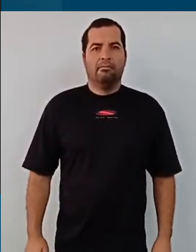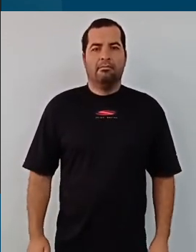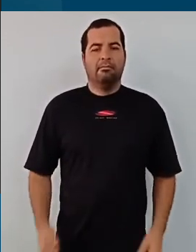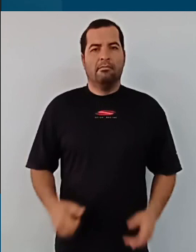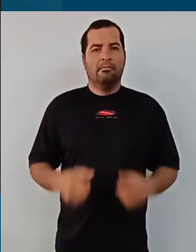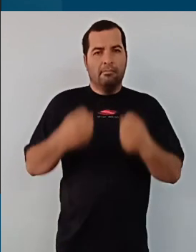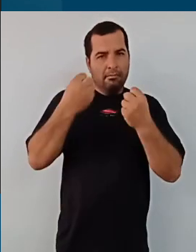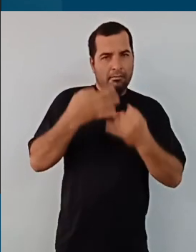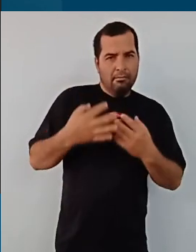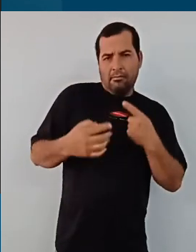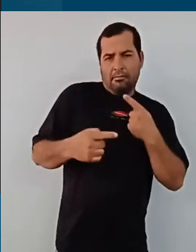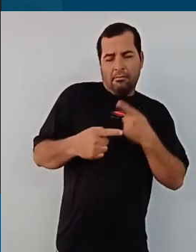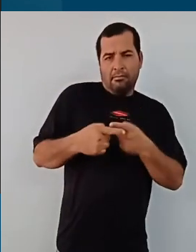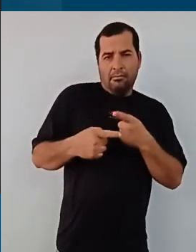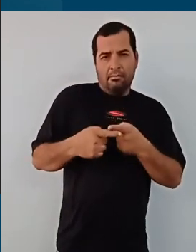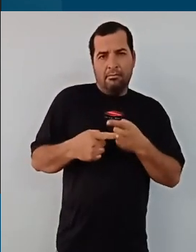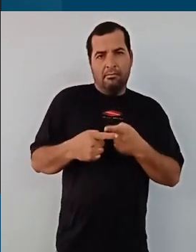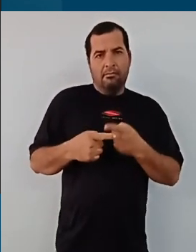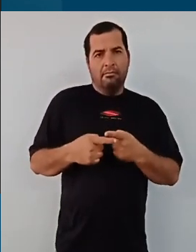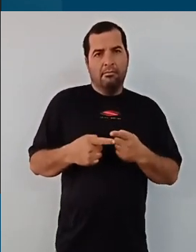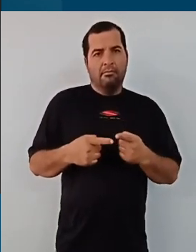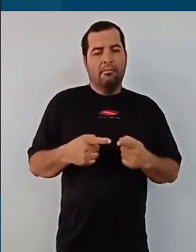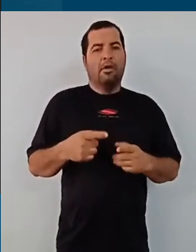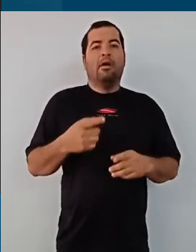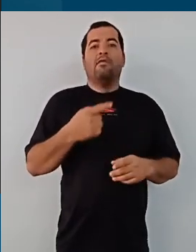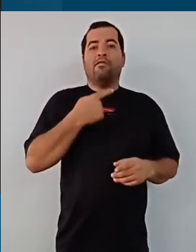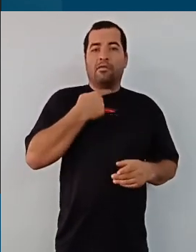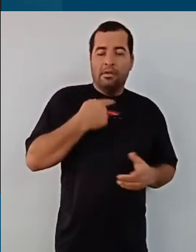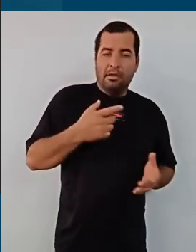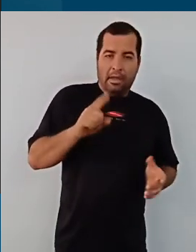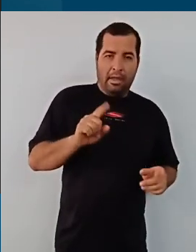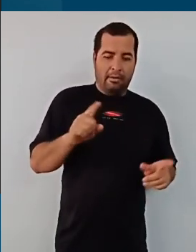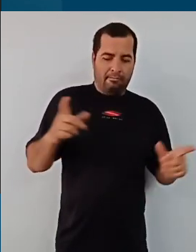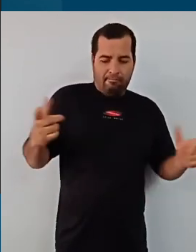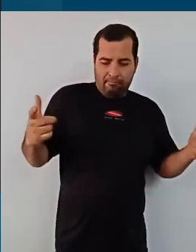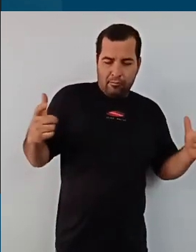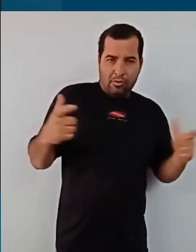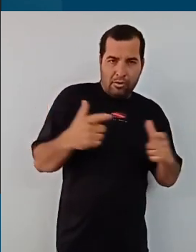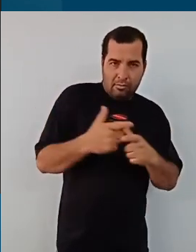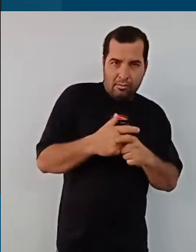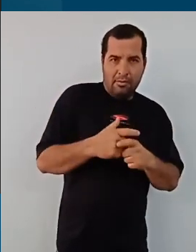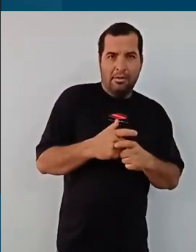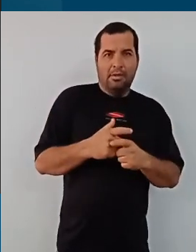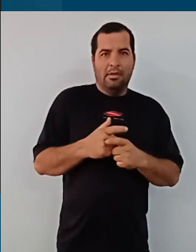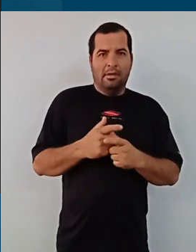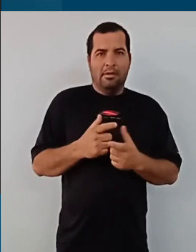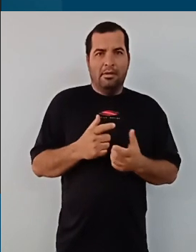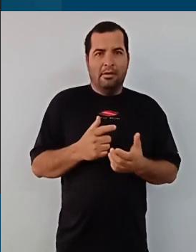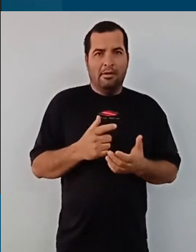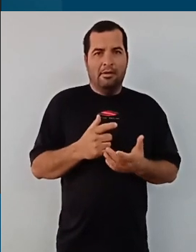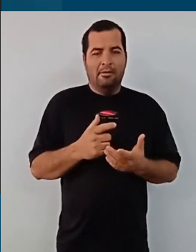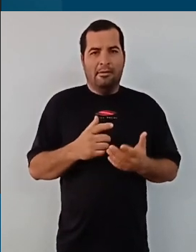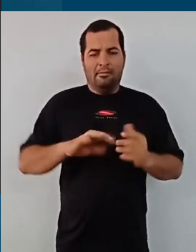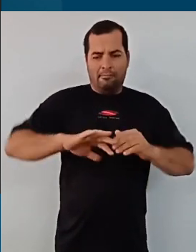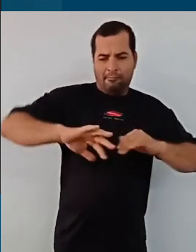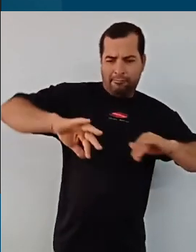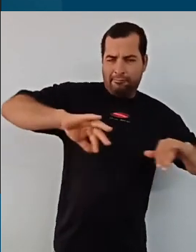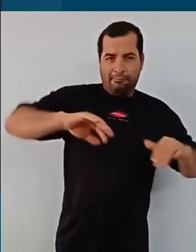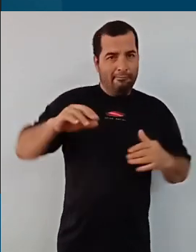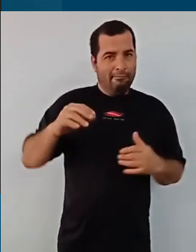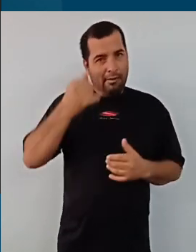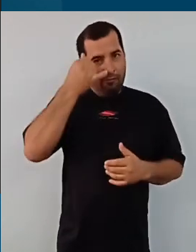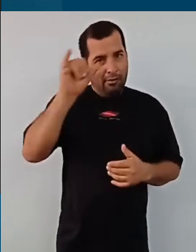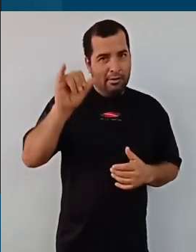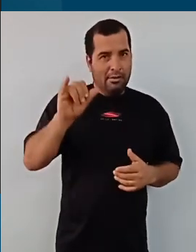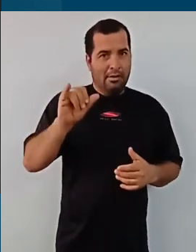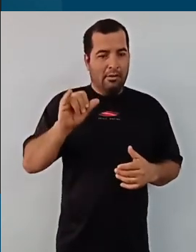Porque moda? Não. É para diminuir a fragmentação, para abarcar esse aluno